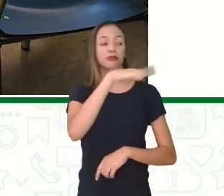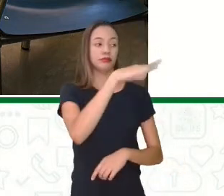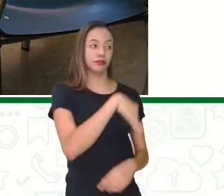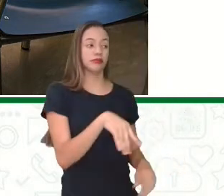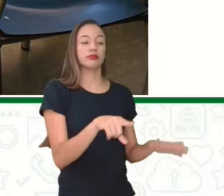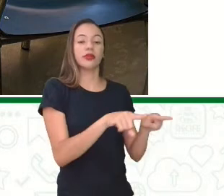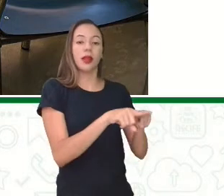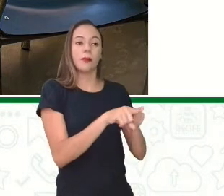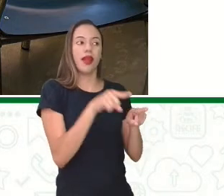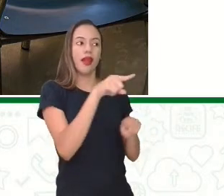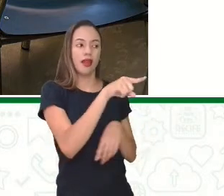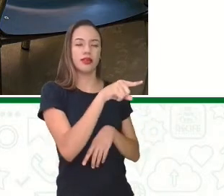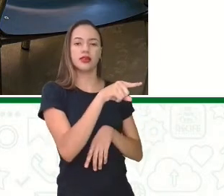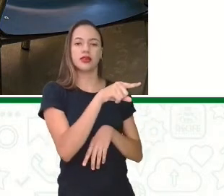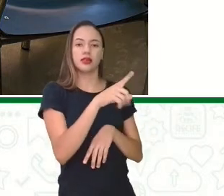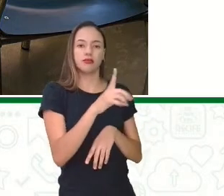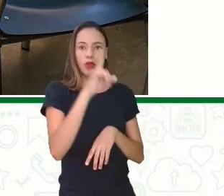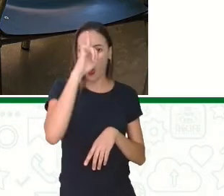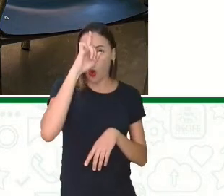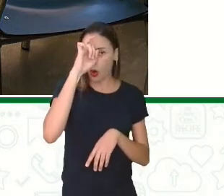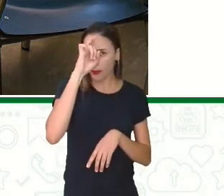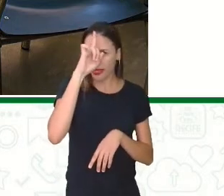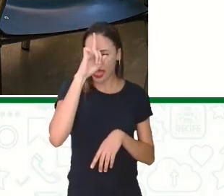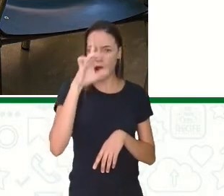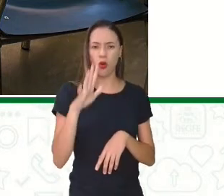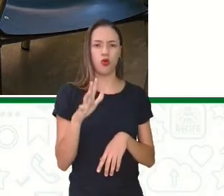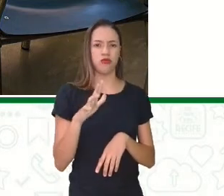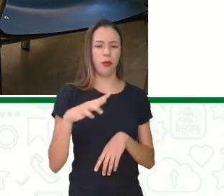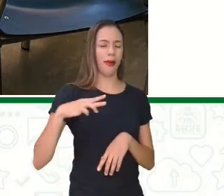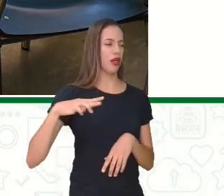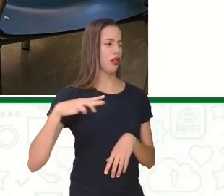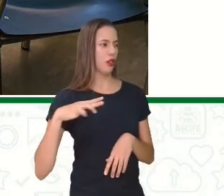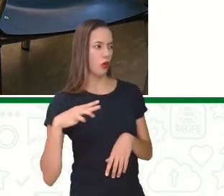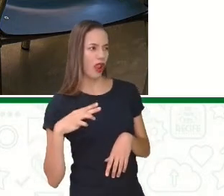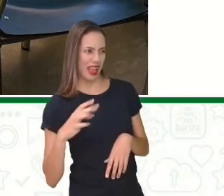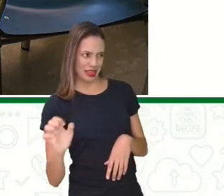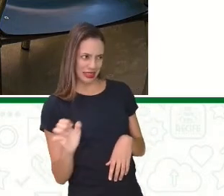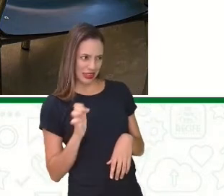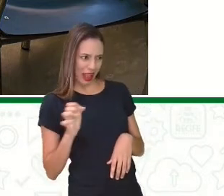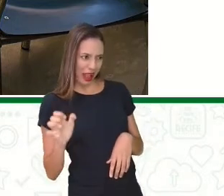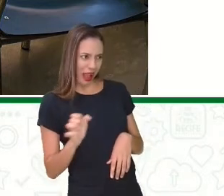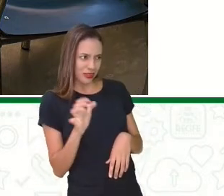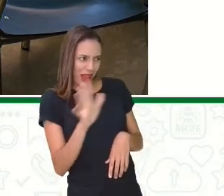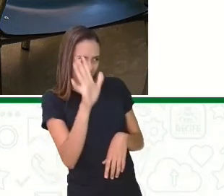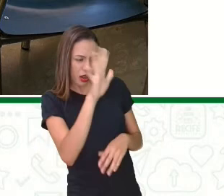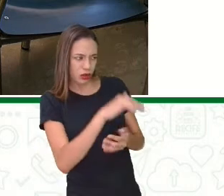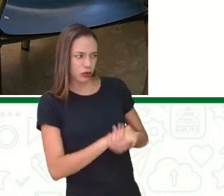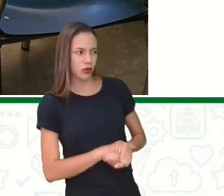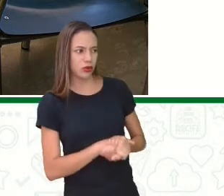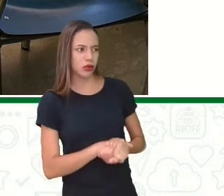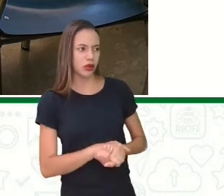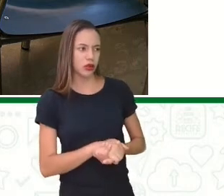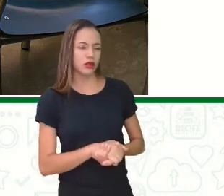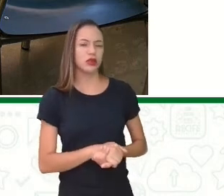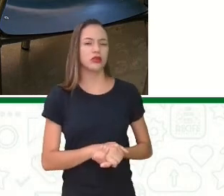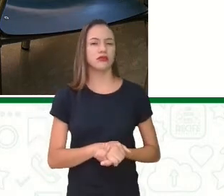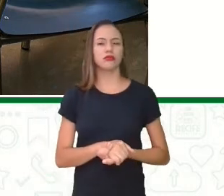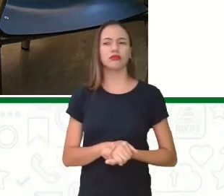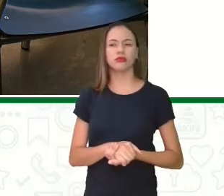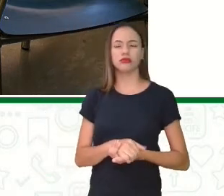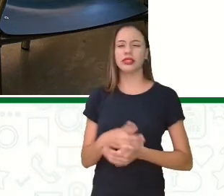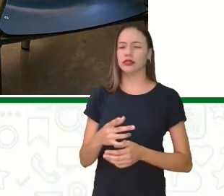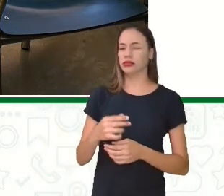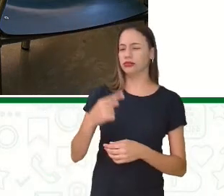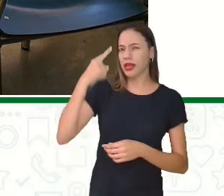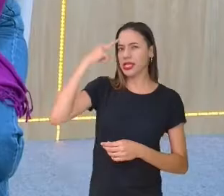hospital particular, daqueles bem carinhos? Acho que não. Vamos apostar no nosso bom e velho